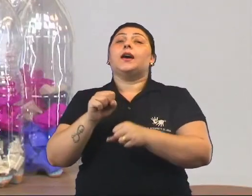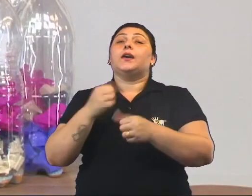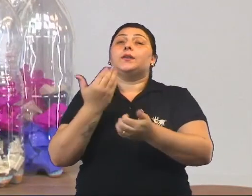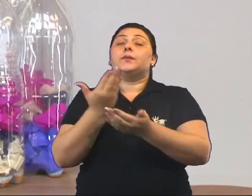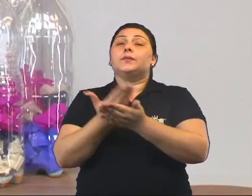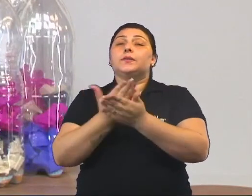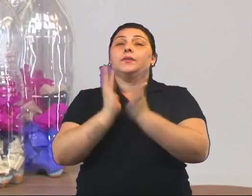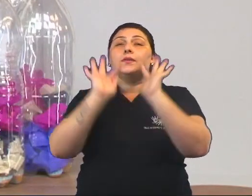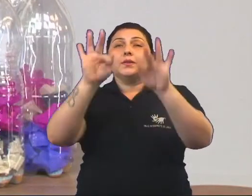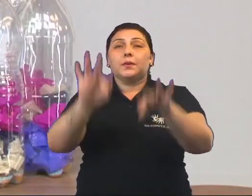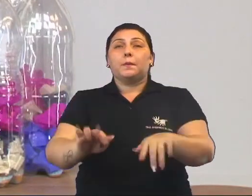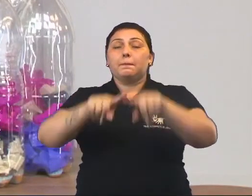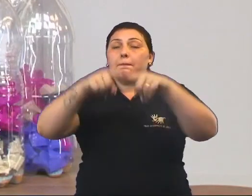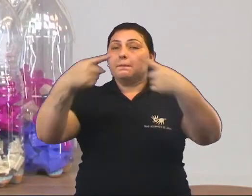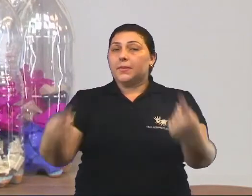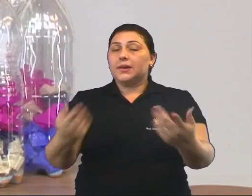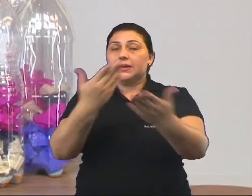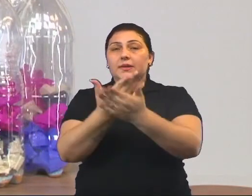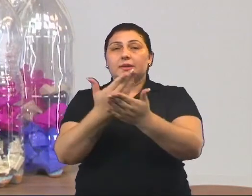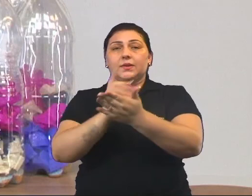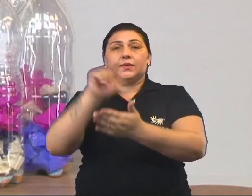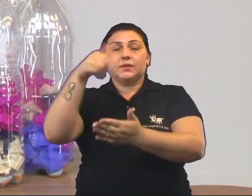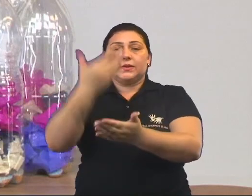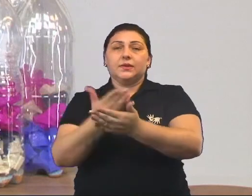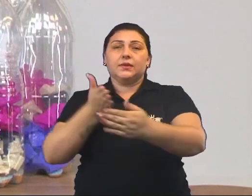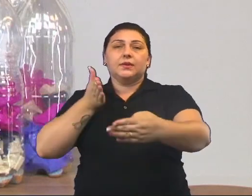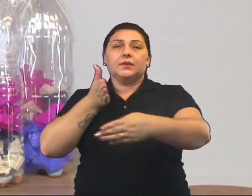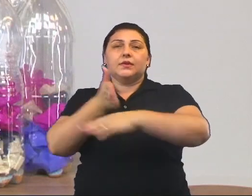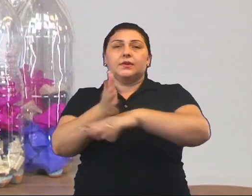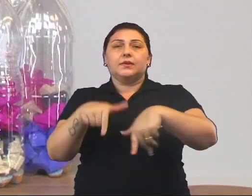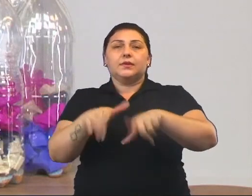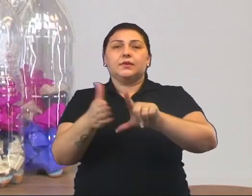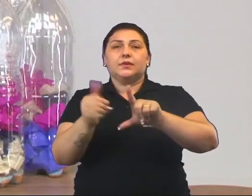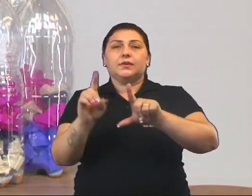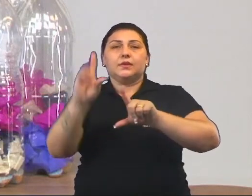nossa aula de hoje chegou ao fim, mas para esta e outras aulas,